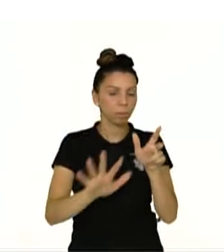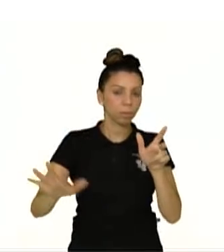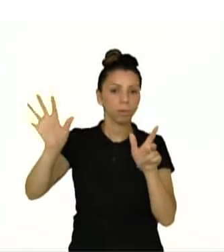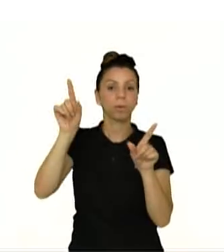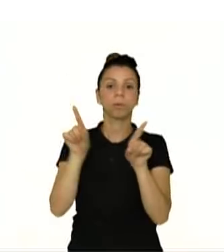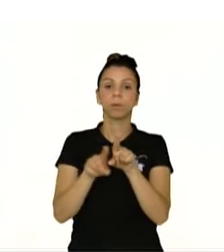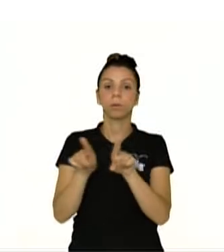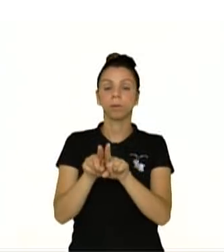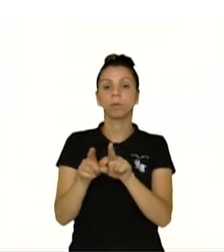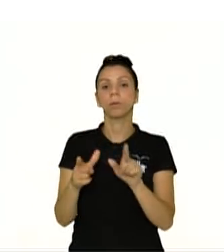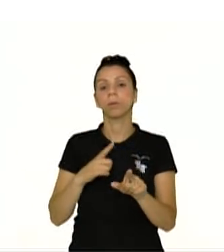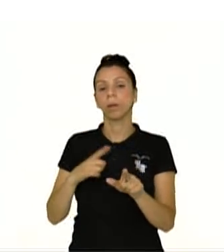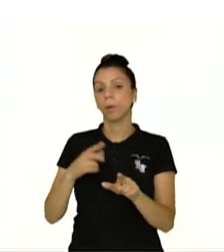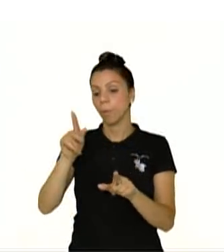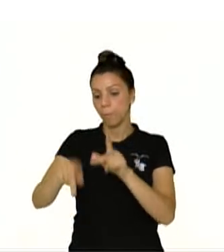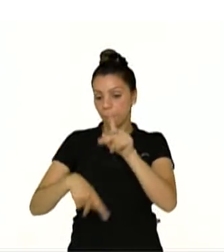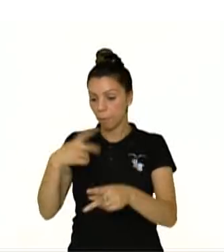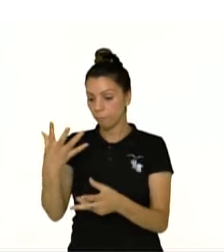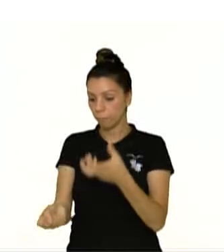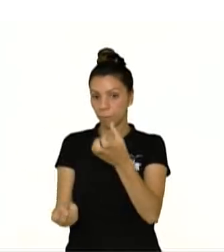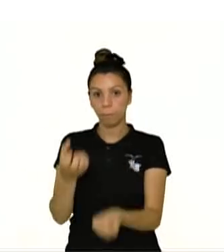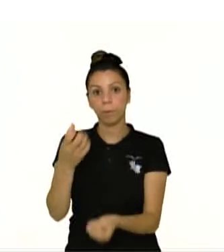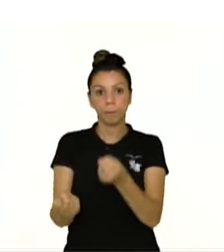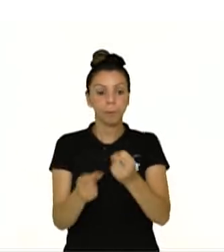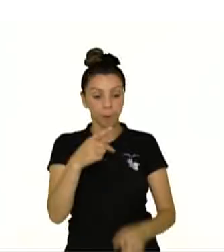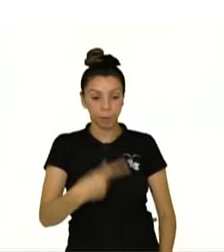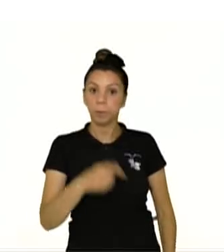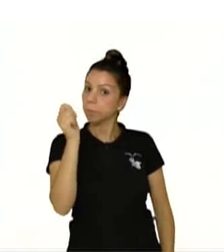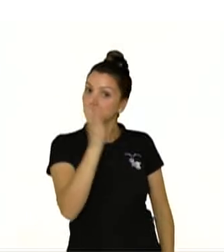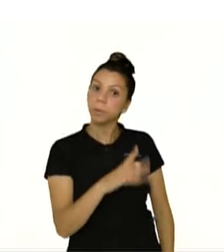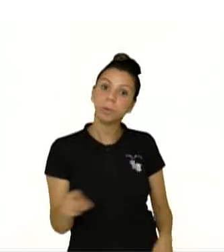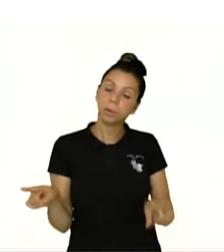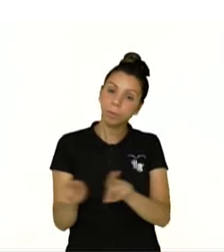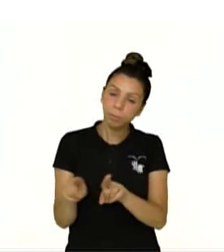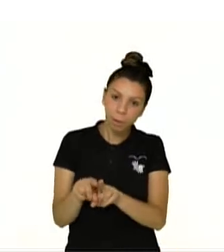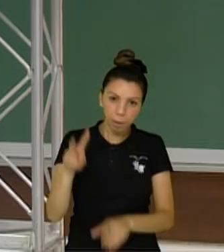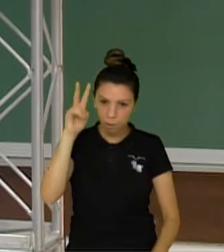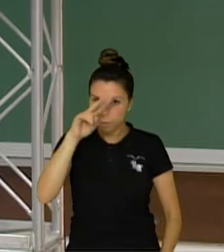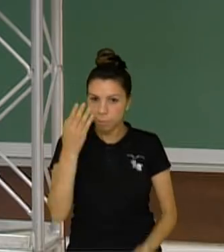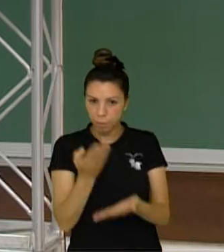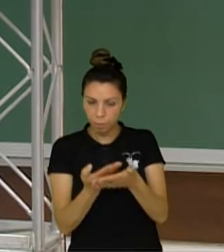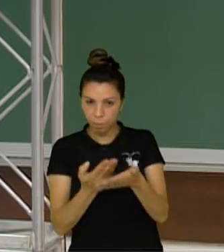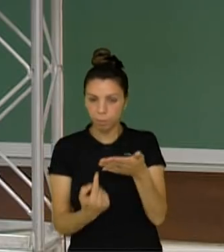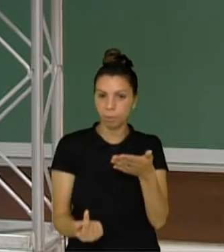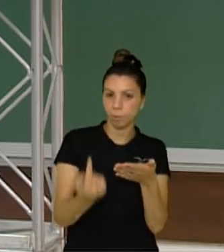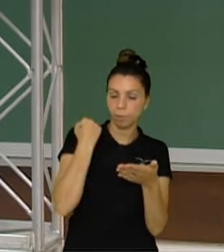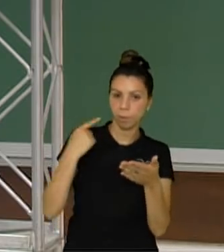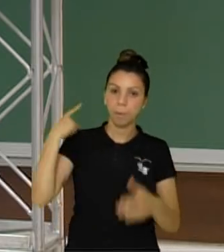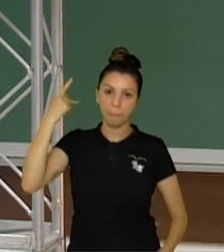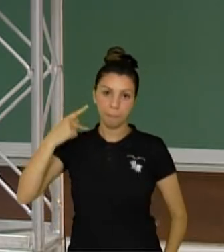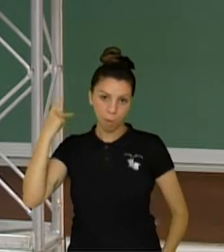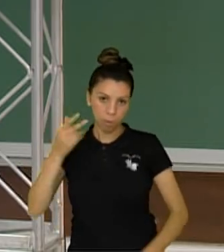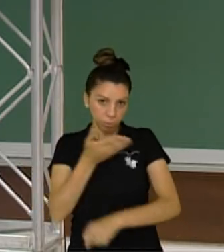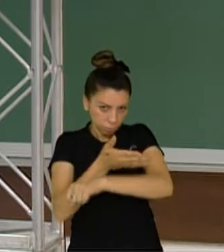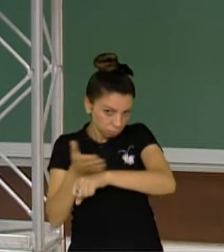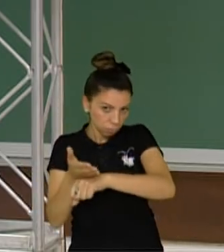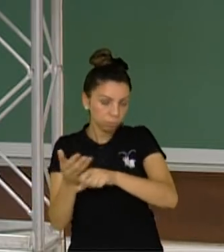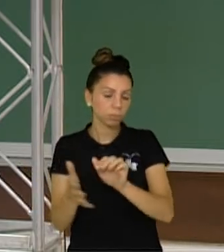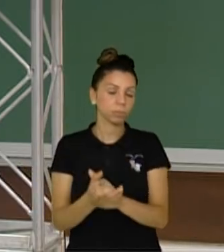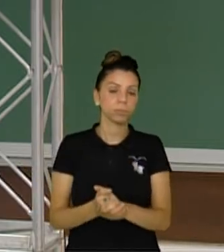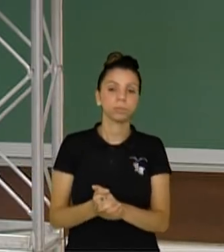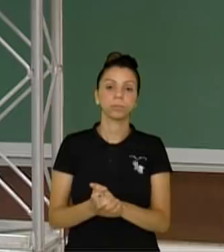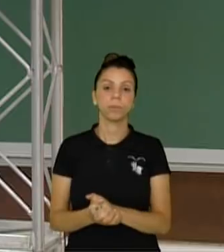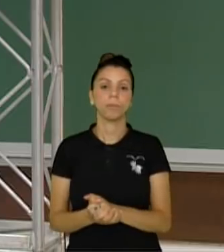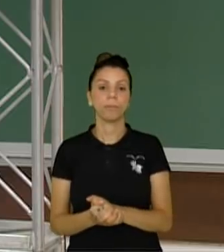ganhou receptividade no Brasil. Certo? É só a gente lembrar das aulas sobre política de branqueamento.